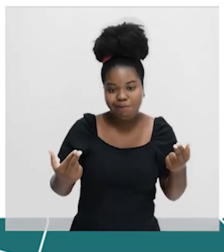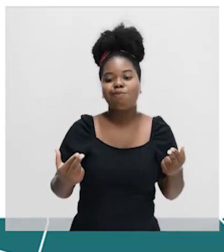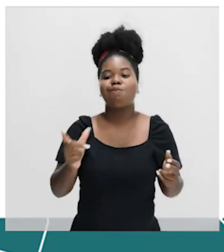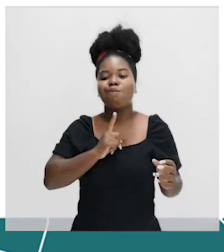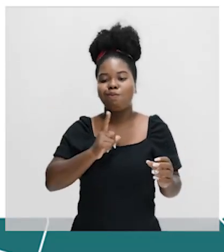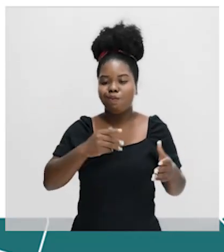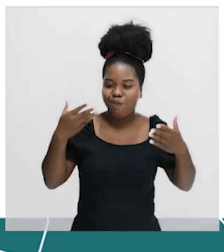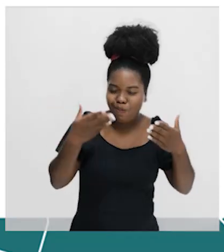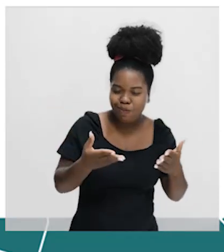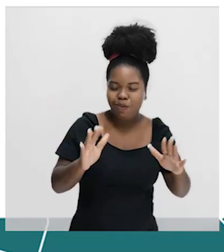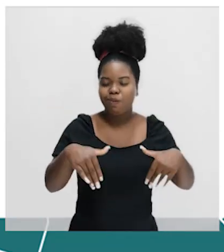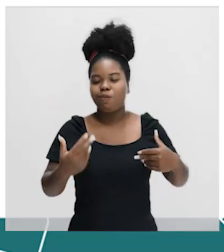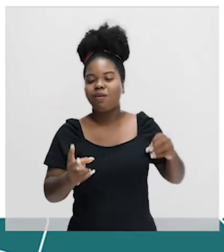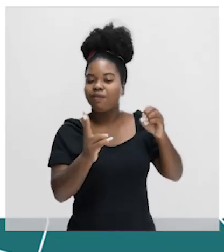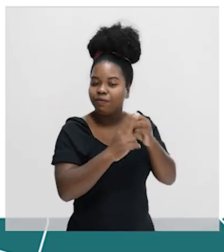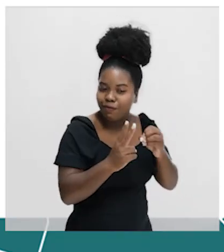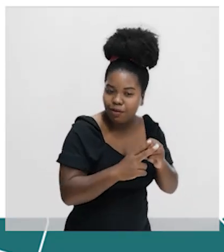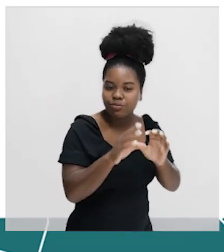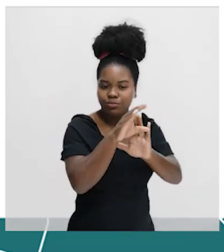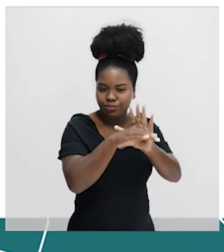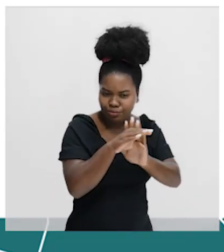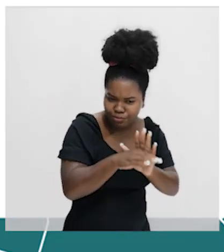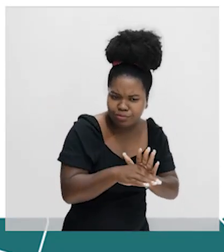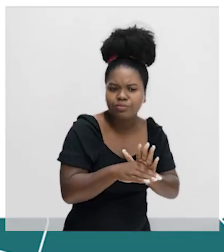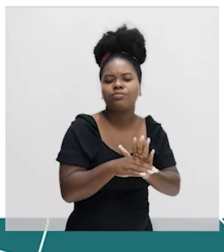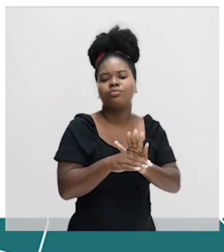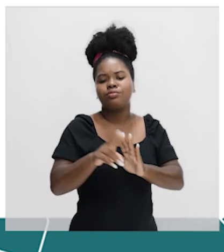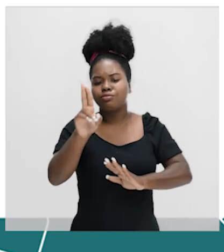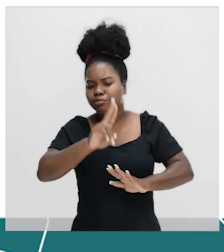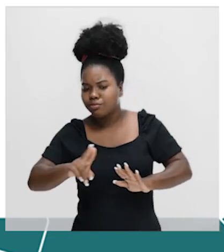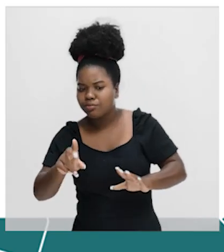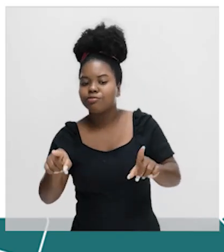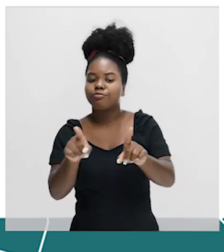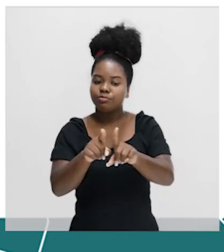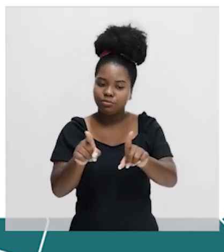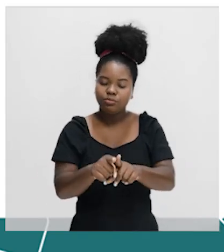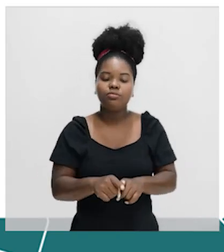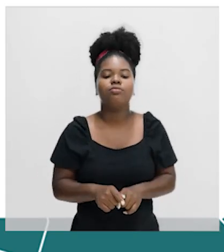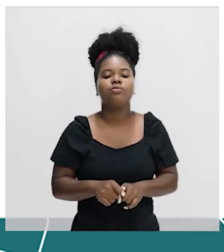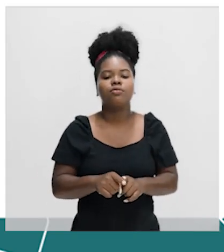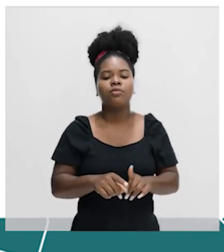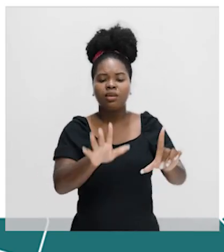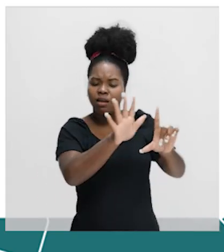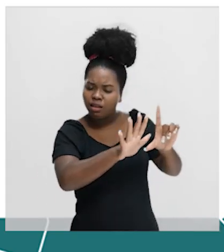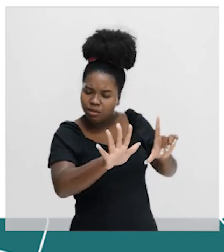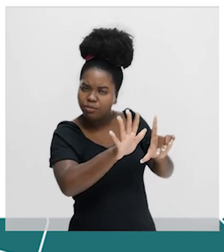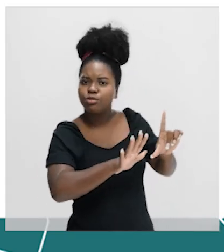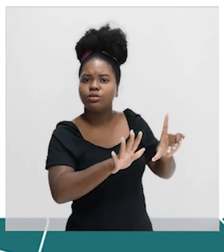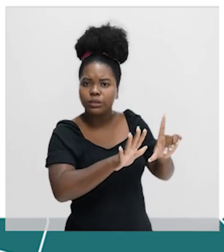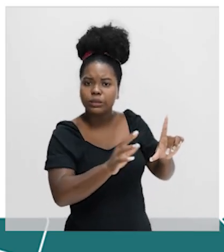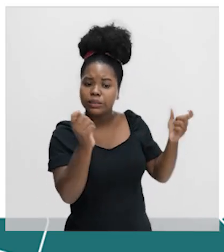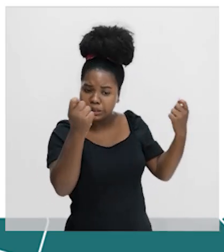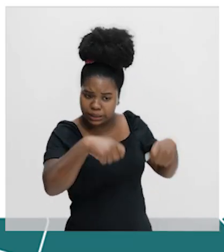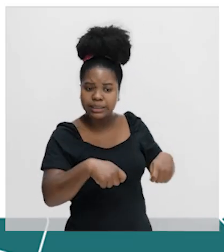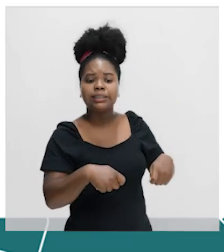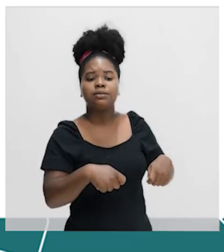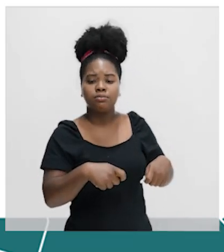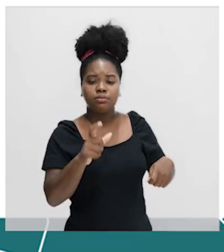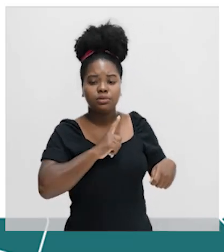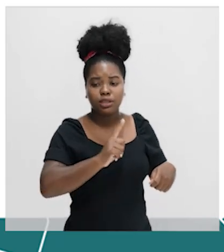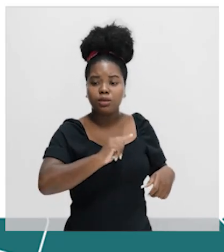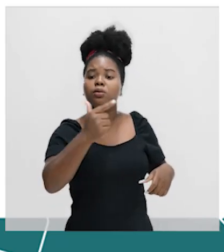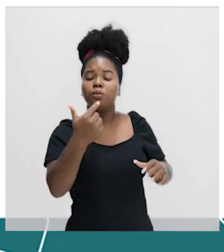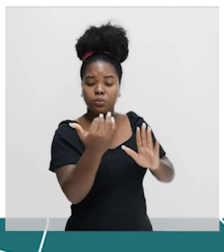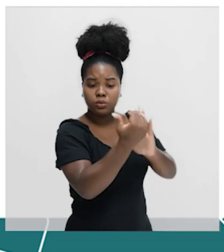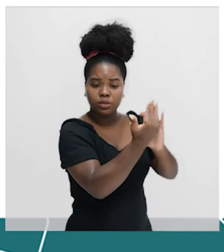o verbo. Vamos ver o seu conceito e o seu uso também. Lá na plataforma Gonçalves Dias, vocês podem ver outras classes